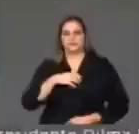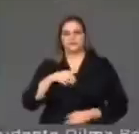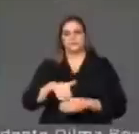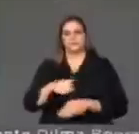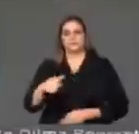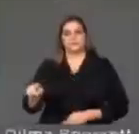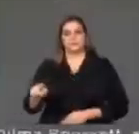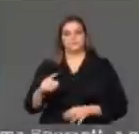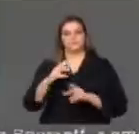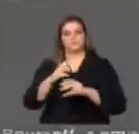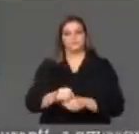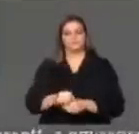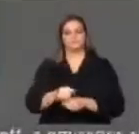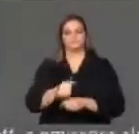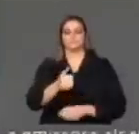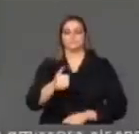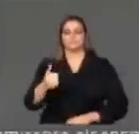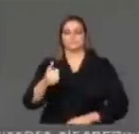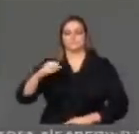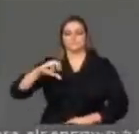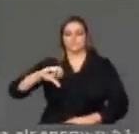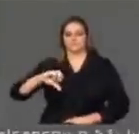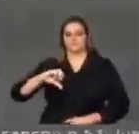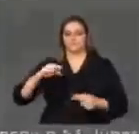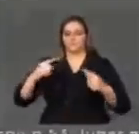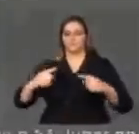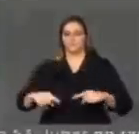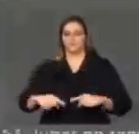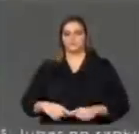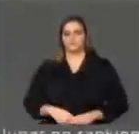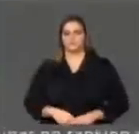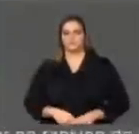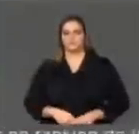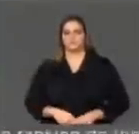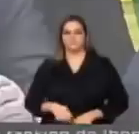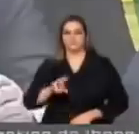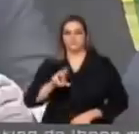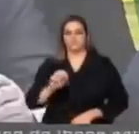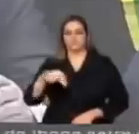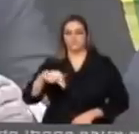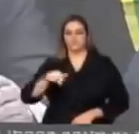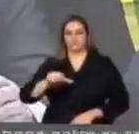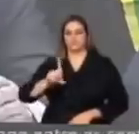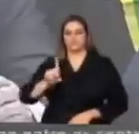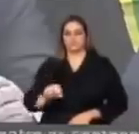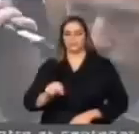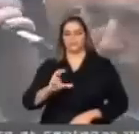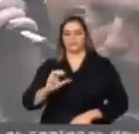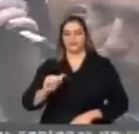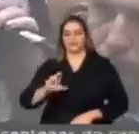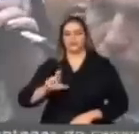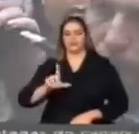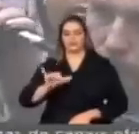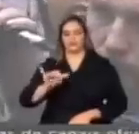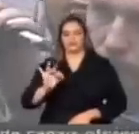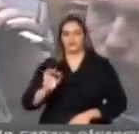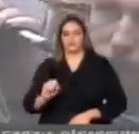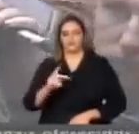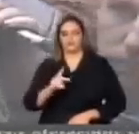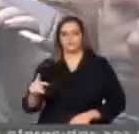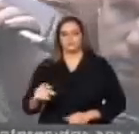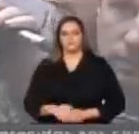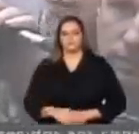não, totalizando 119 votos contrários. Deputado Ronaldo Carleto, do PP. Senhor presidente, senhoras